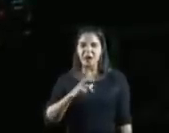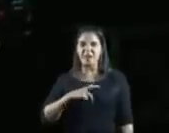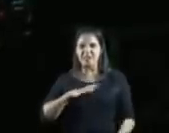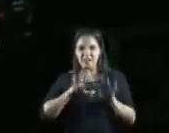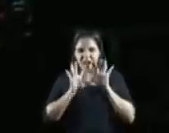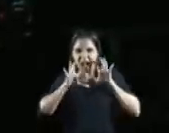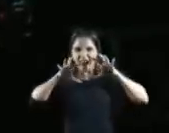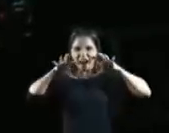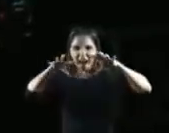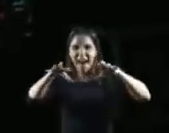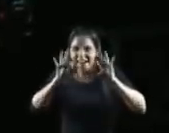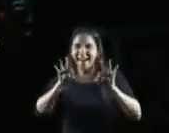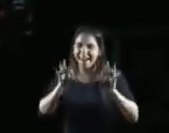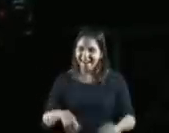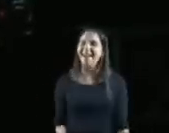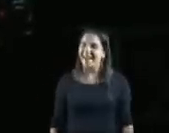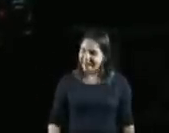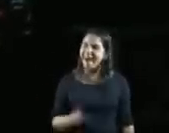selvagem!